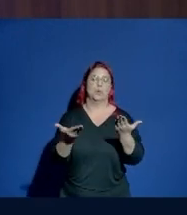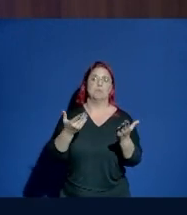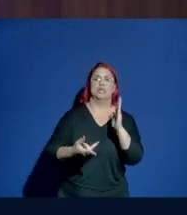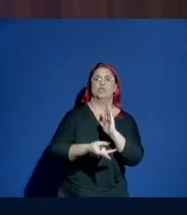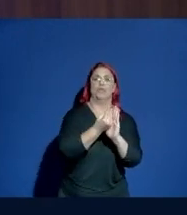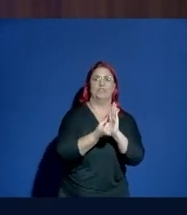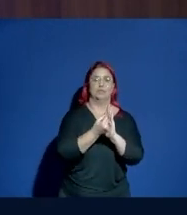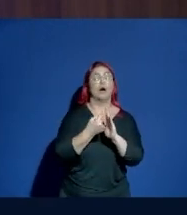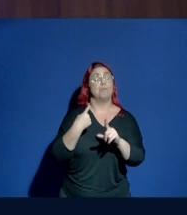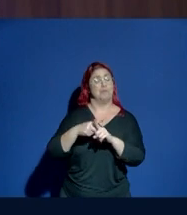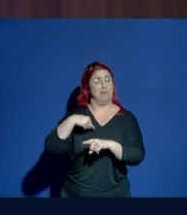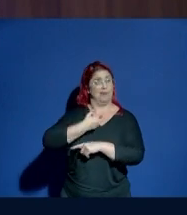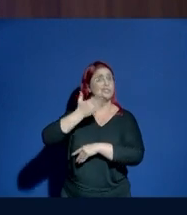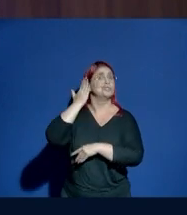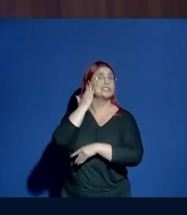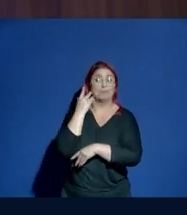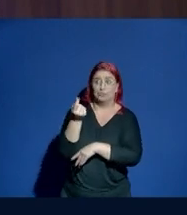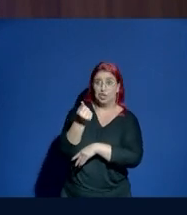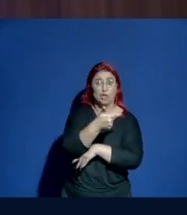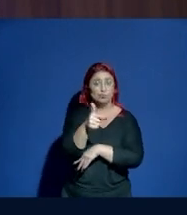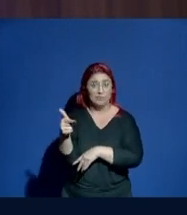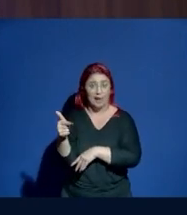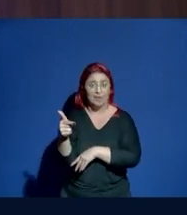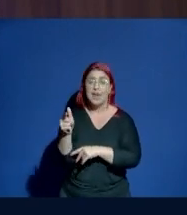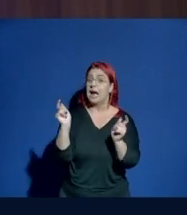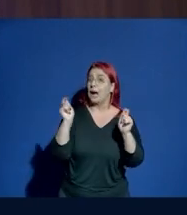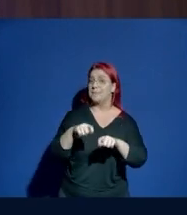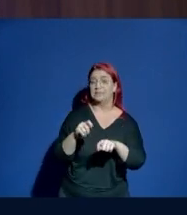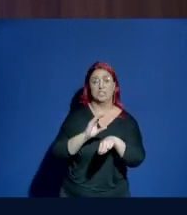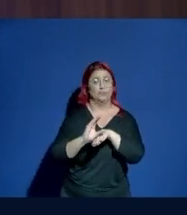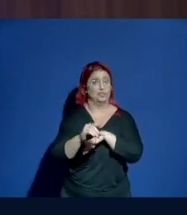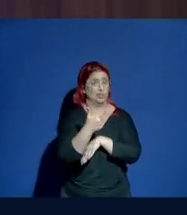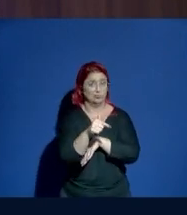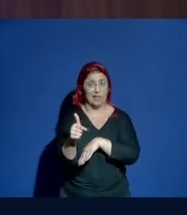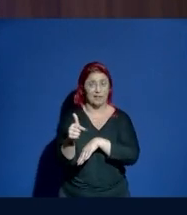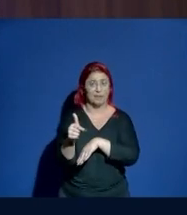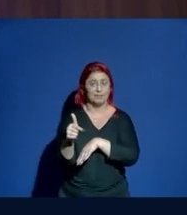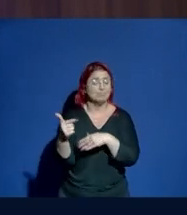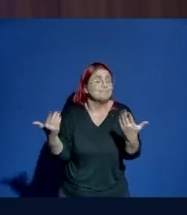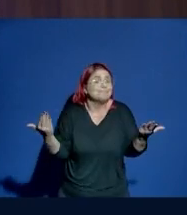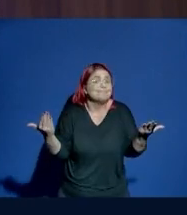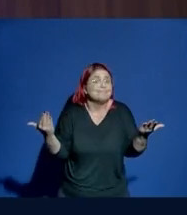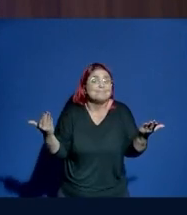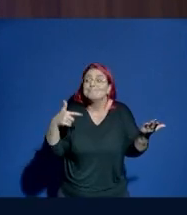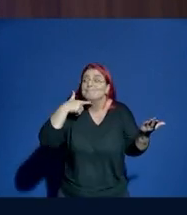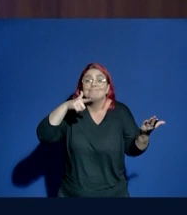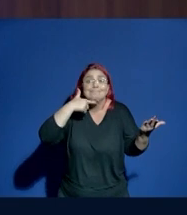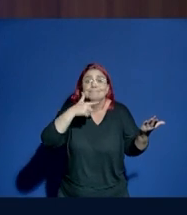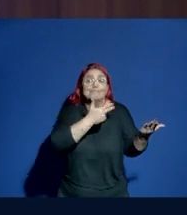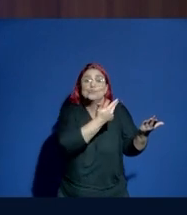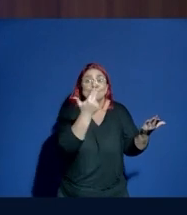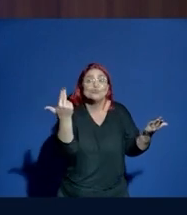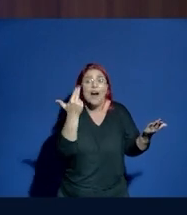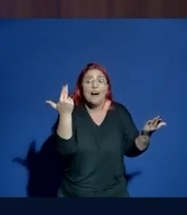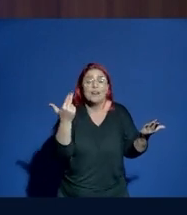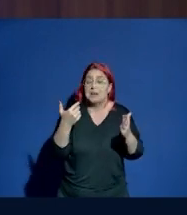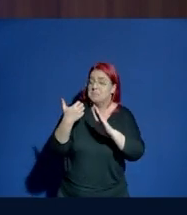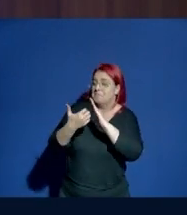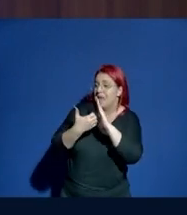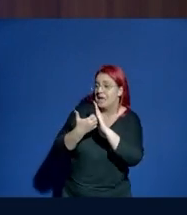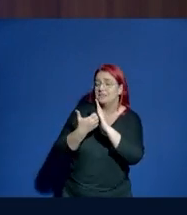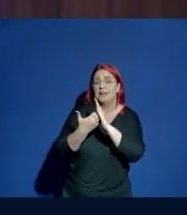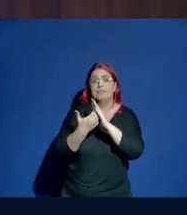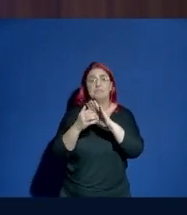porque todos nós sabemos que sem dinheiro sem capacidade de investir ninguém absolutamente ninguém nenhuma empresa